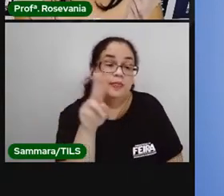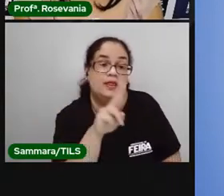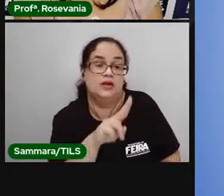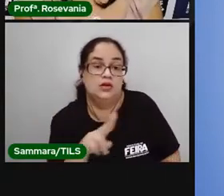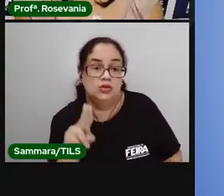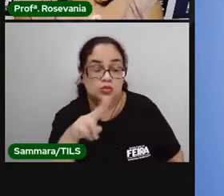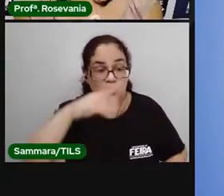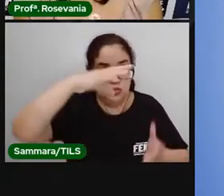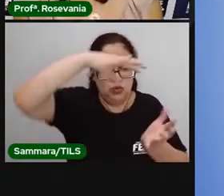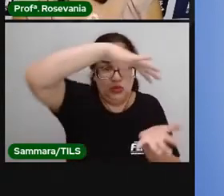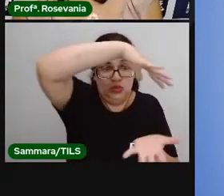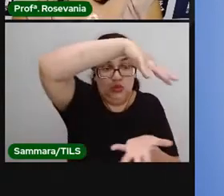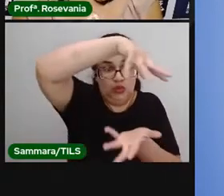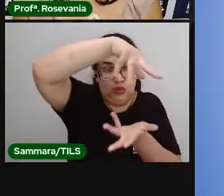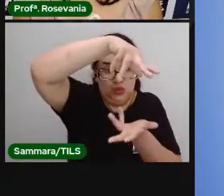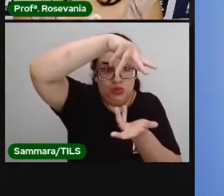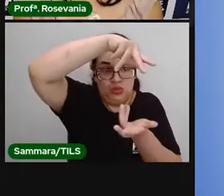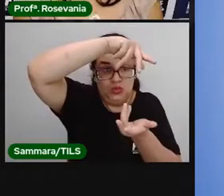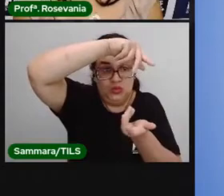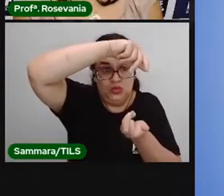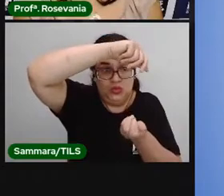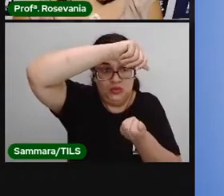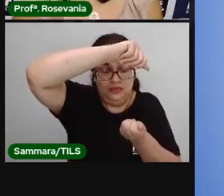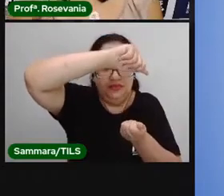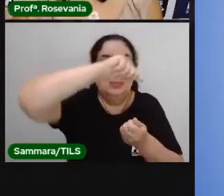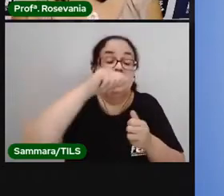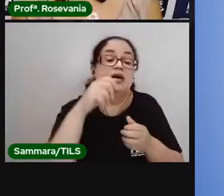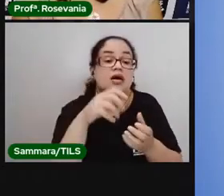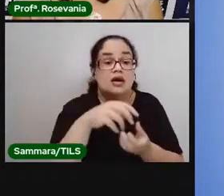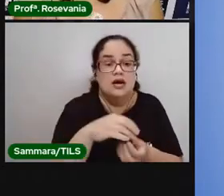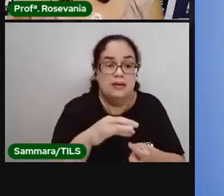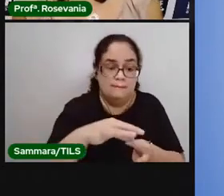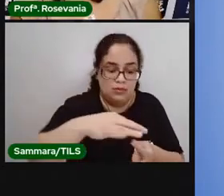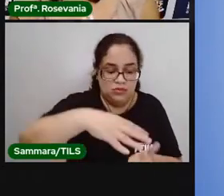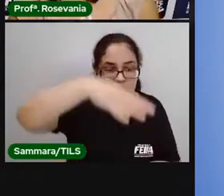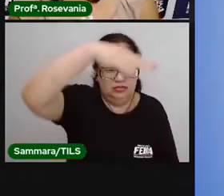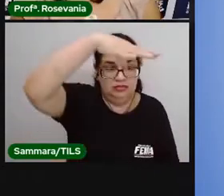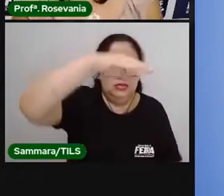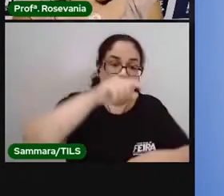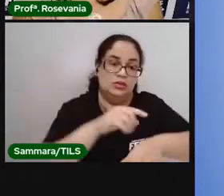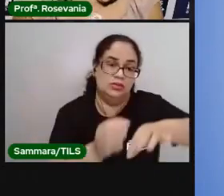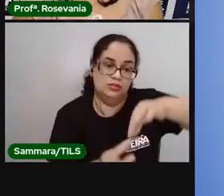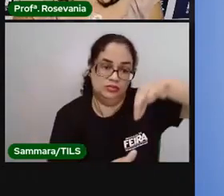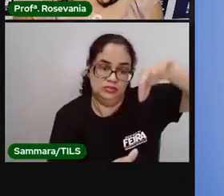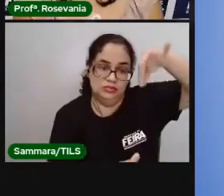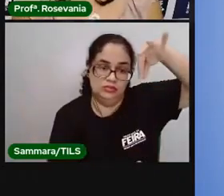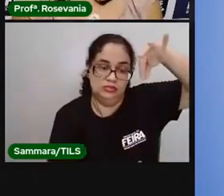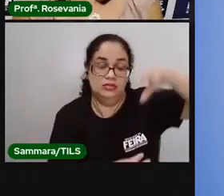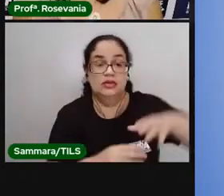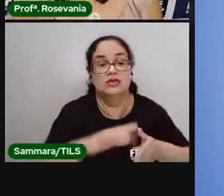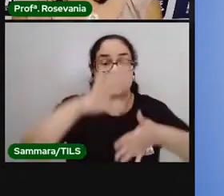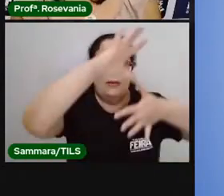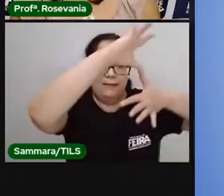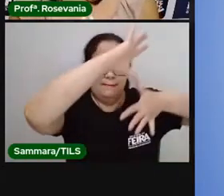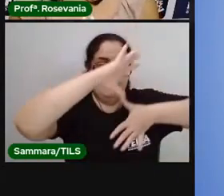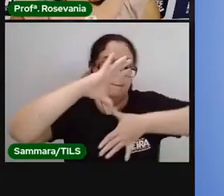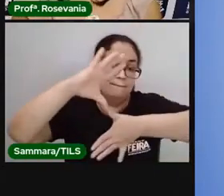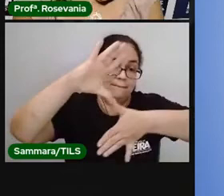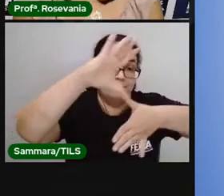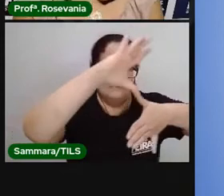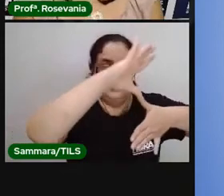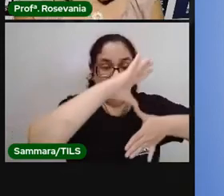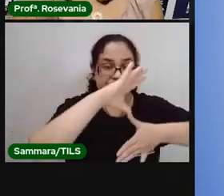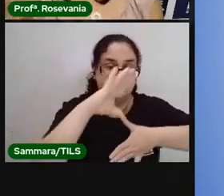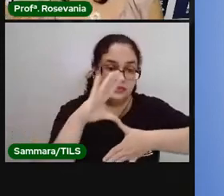o globo, ela vai usar a bússola, ela vai usar os pontos cardeais, vai usar o mapa, vai usar o